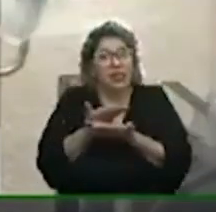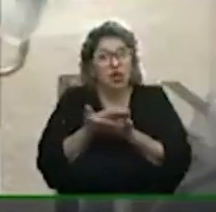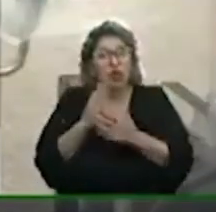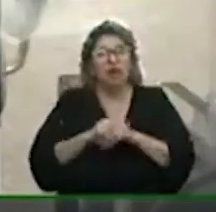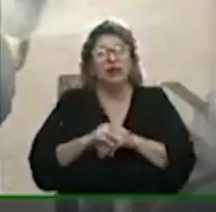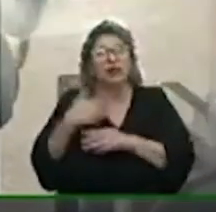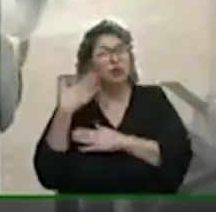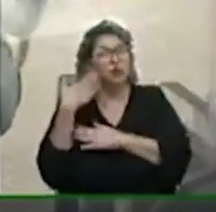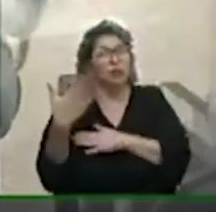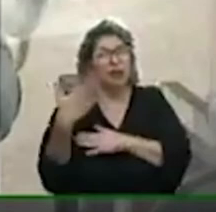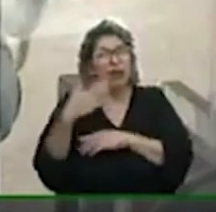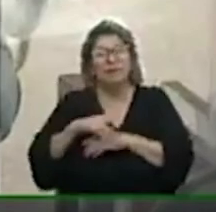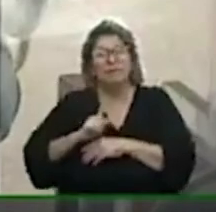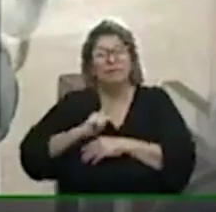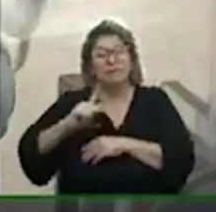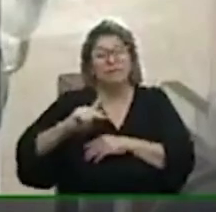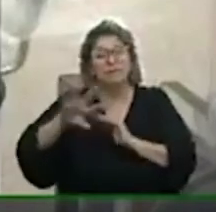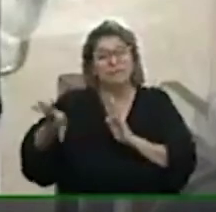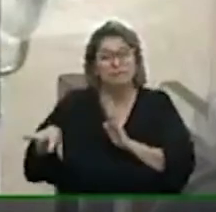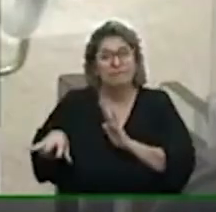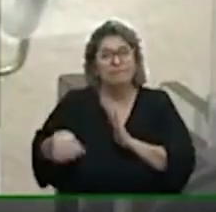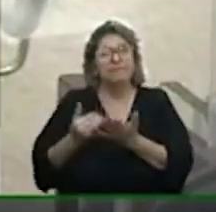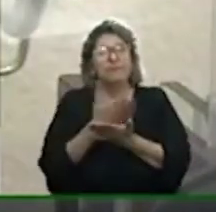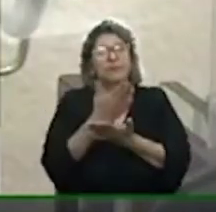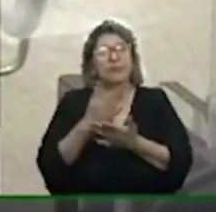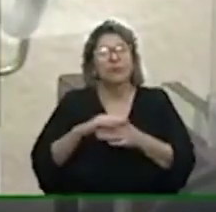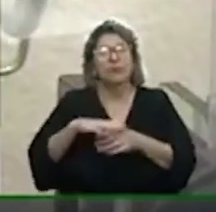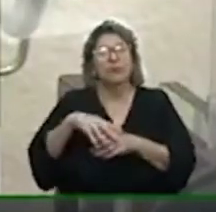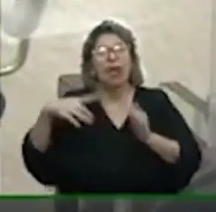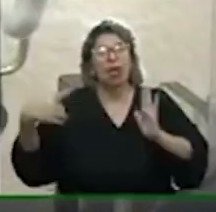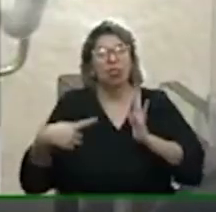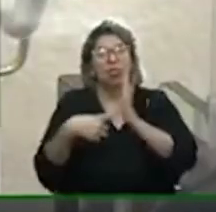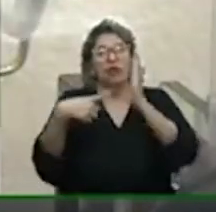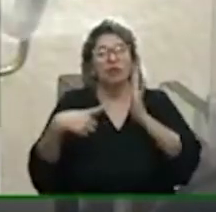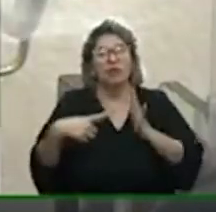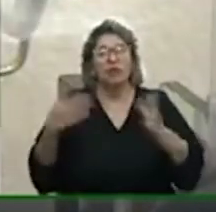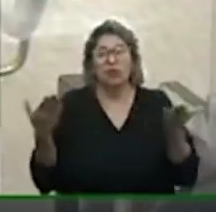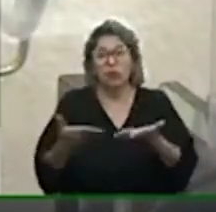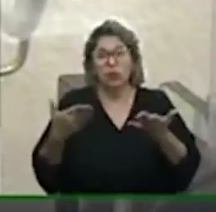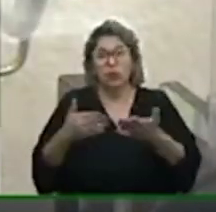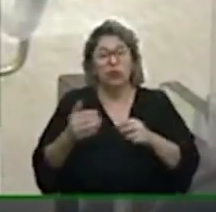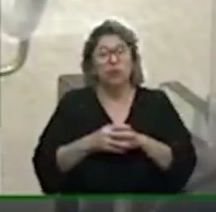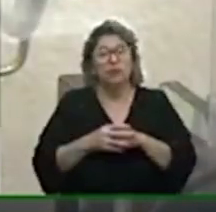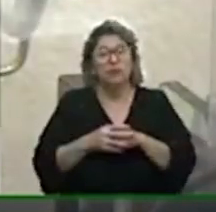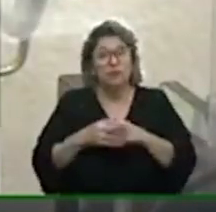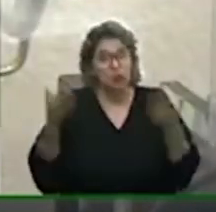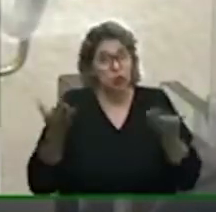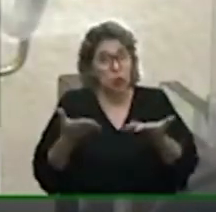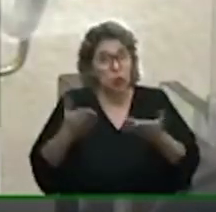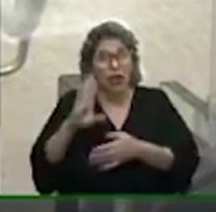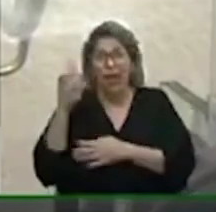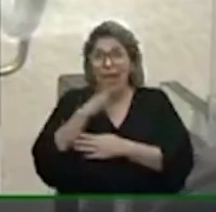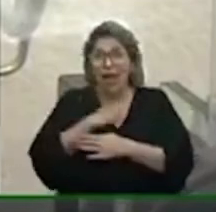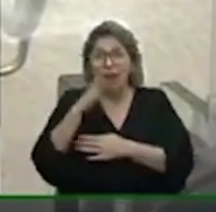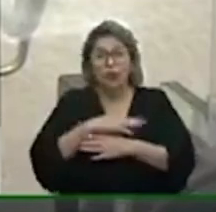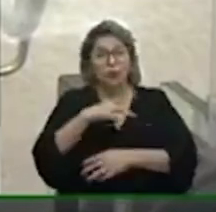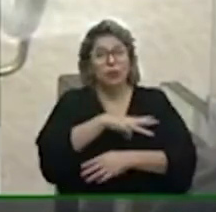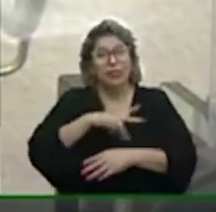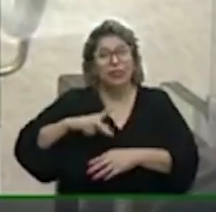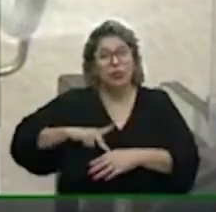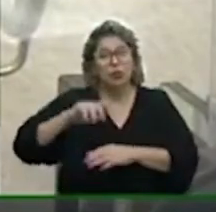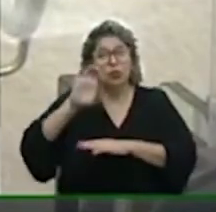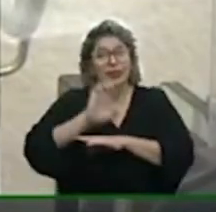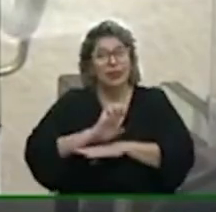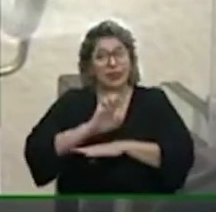então muito obrigado por sempre vamos encaminhar essas denúncias aqui que estamos Trazendo A Tribuna agora imediatamente para o